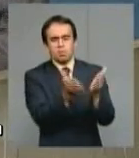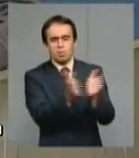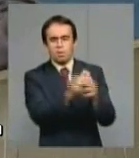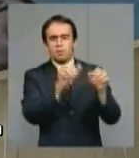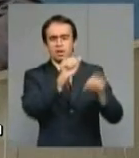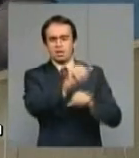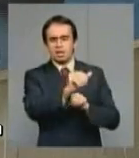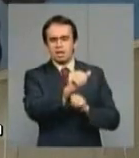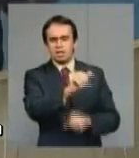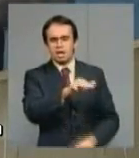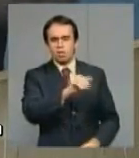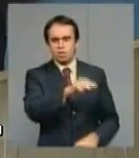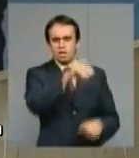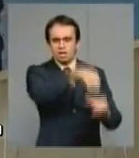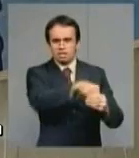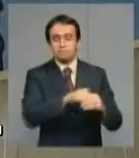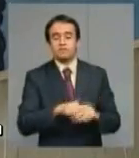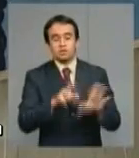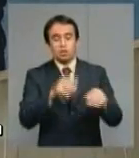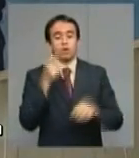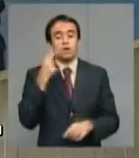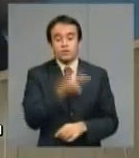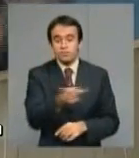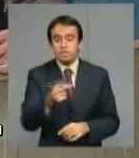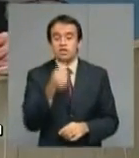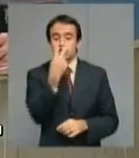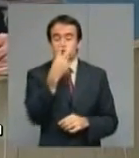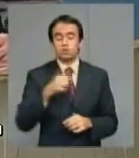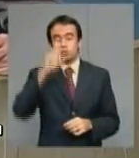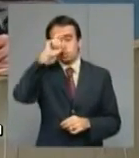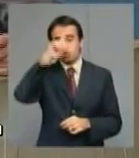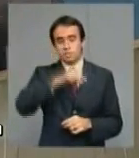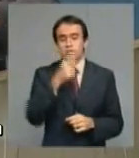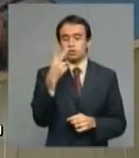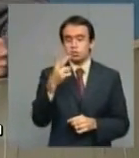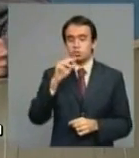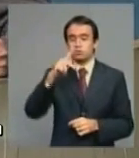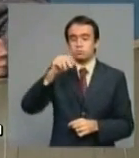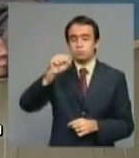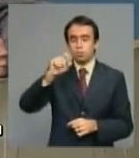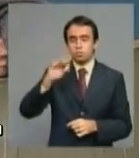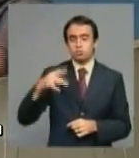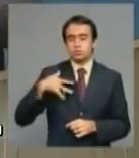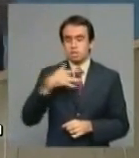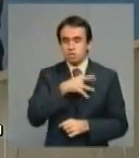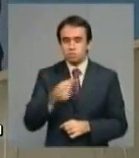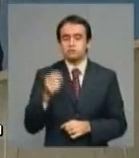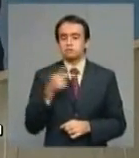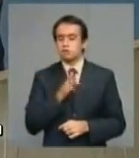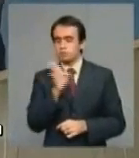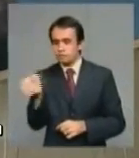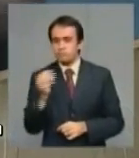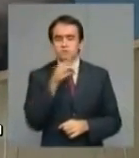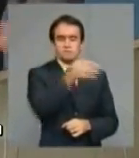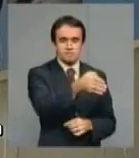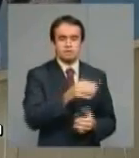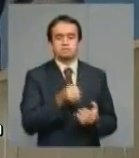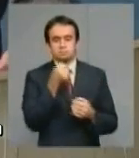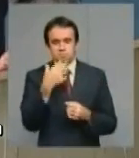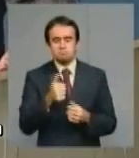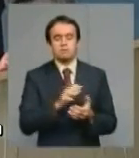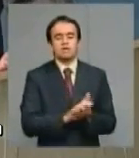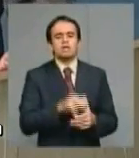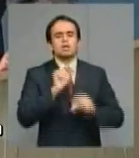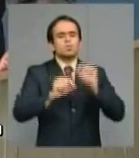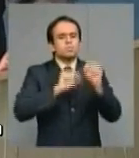Aí eu vou dar só as manchetes. Nós visitamos dois hospitais e três postos de saúde. Deputado Maruélio. Deputado